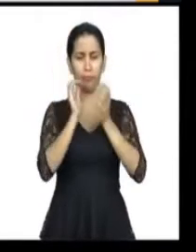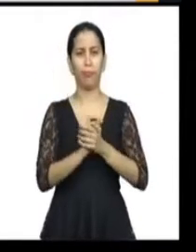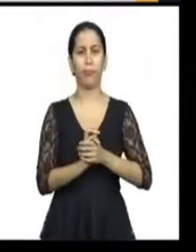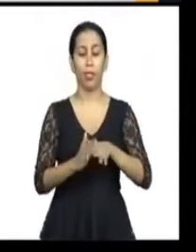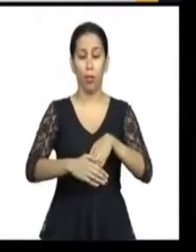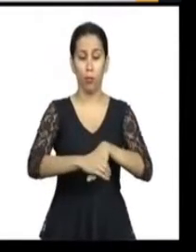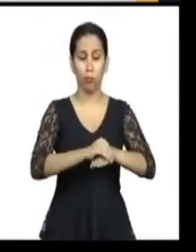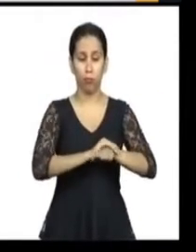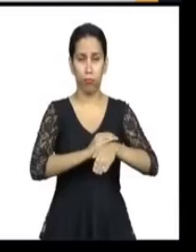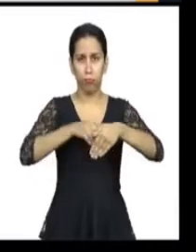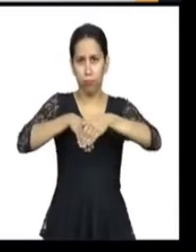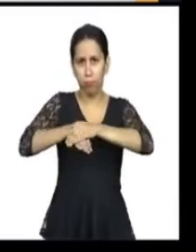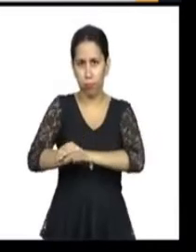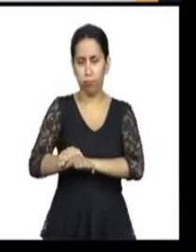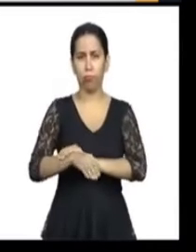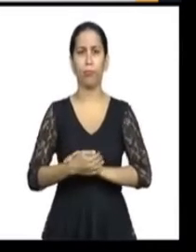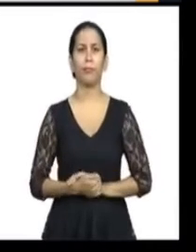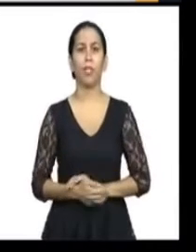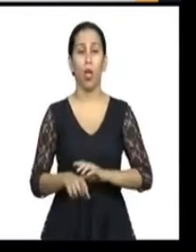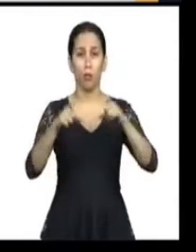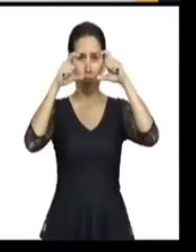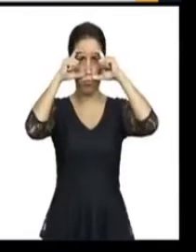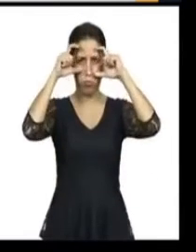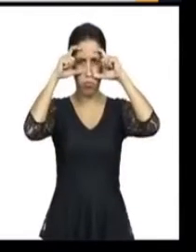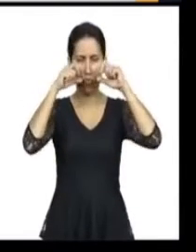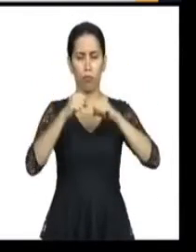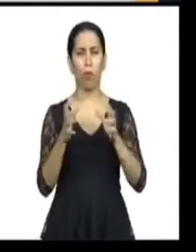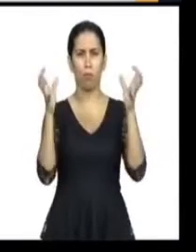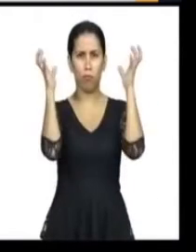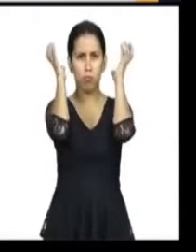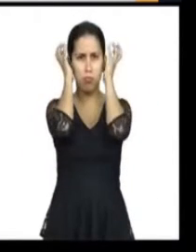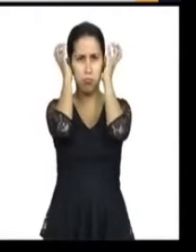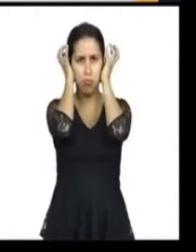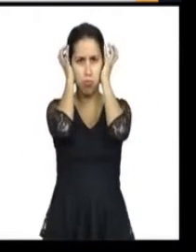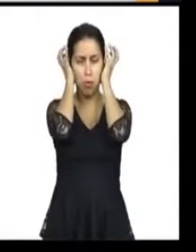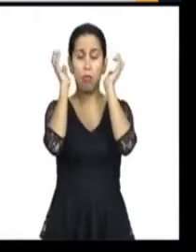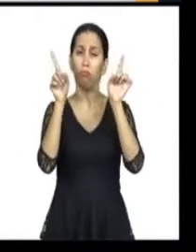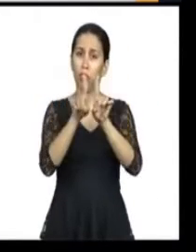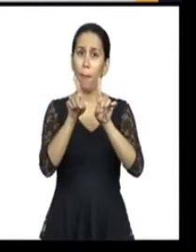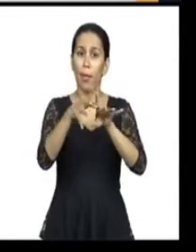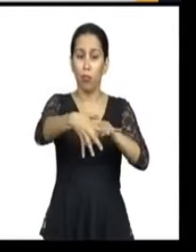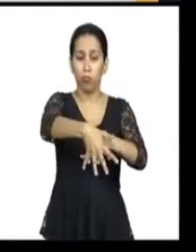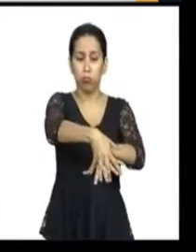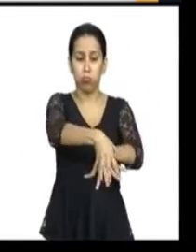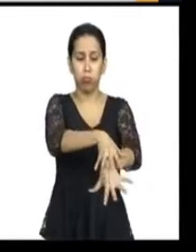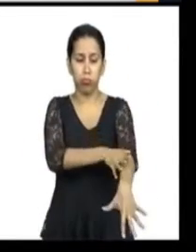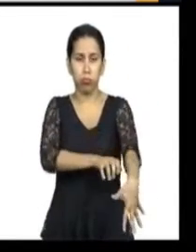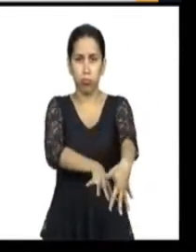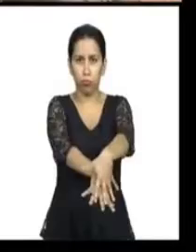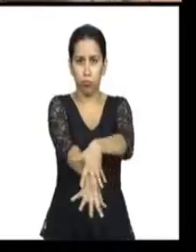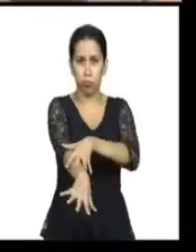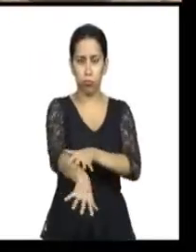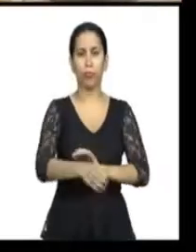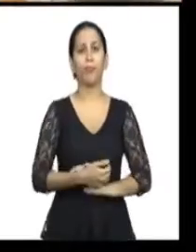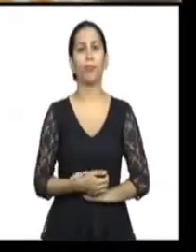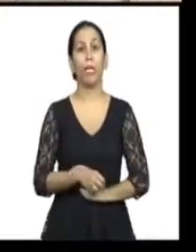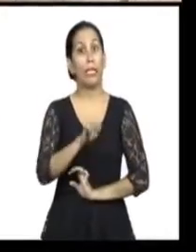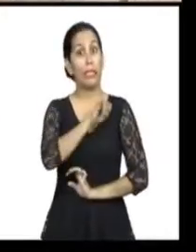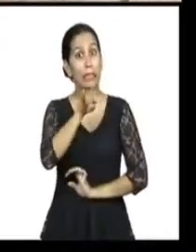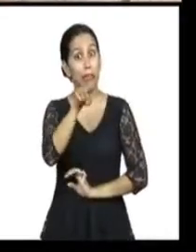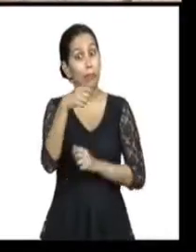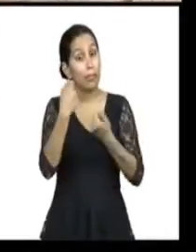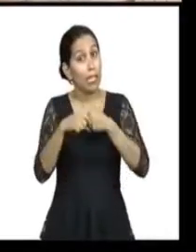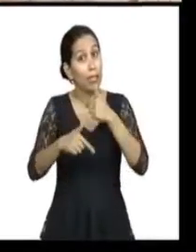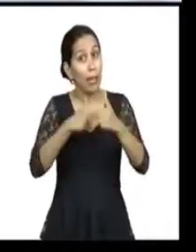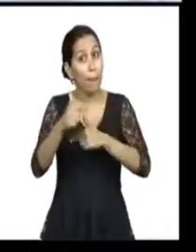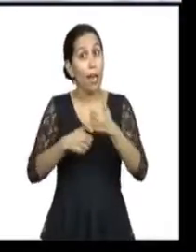calçados, óculos de segurança, protetores auriculares e luvas de raspa. Se você precisar